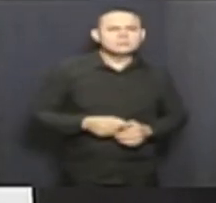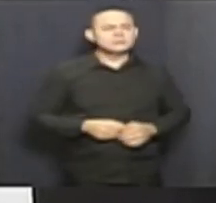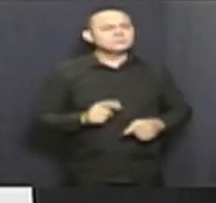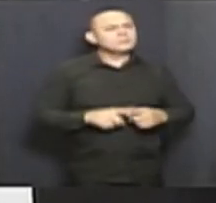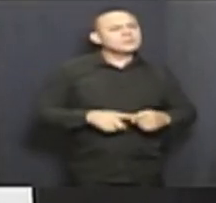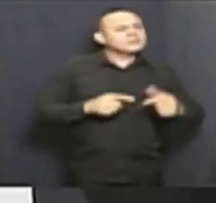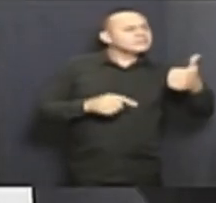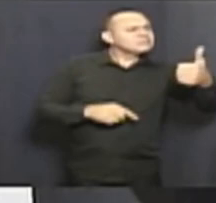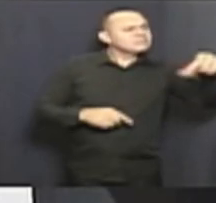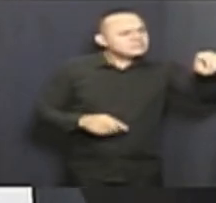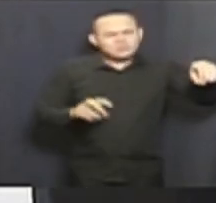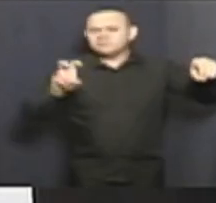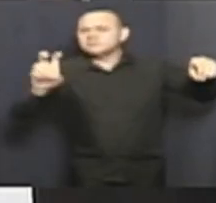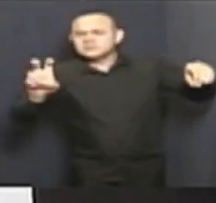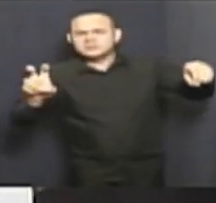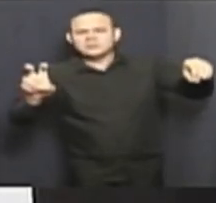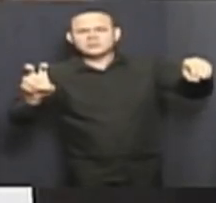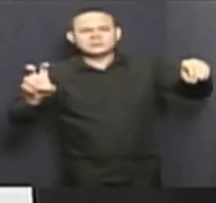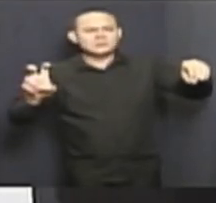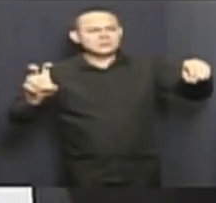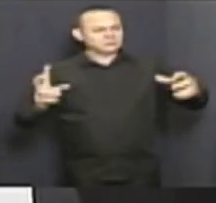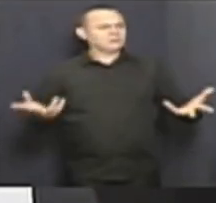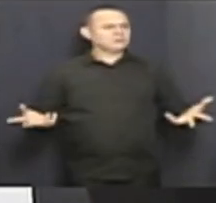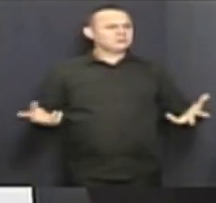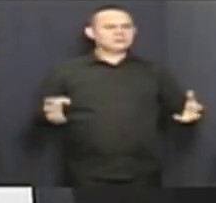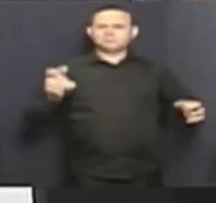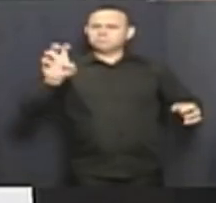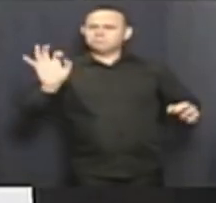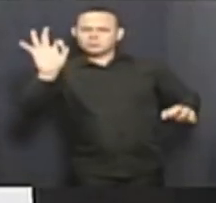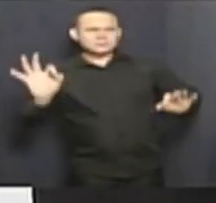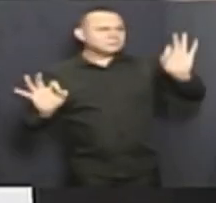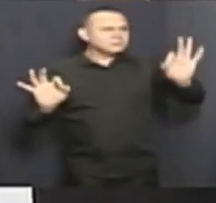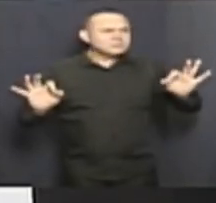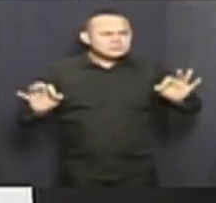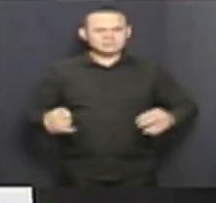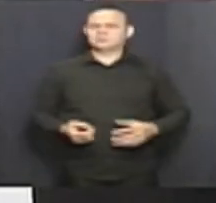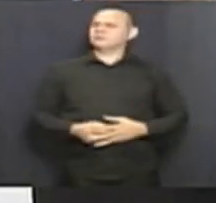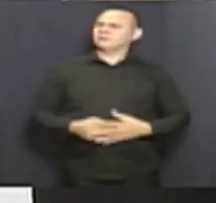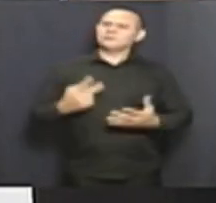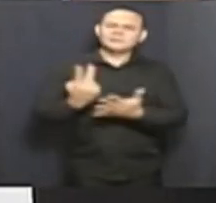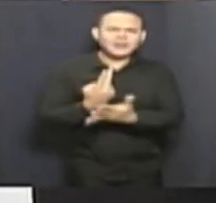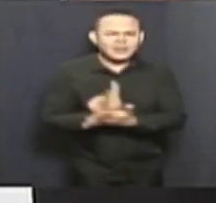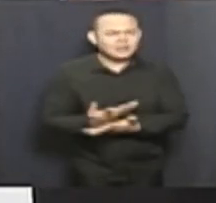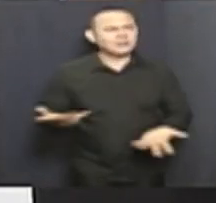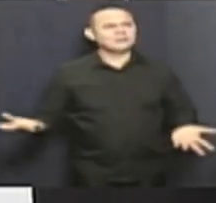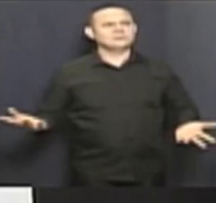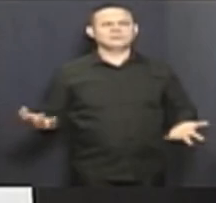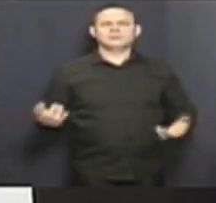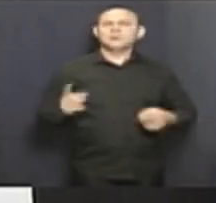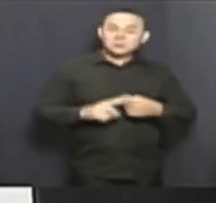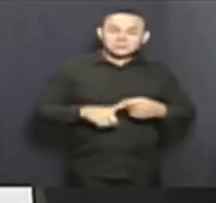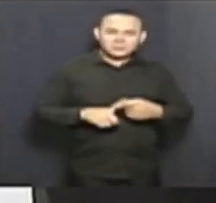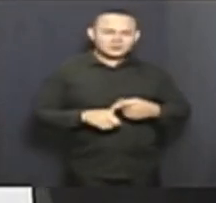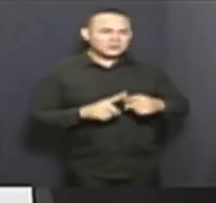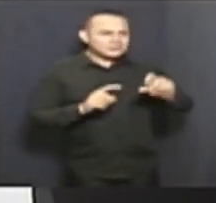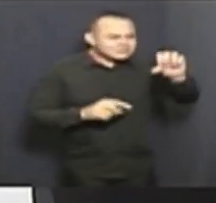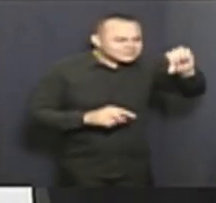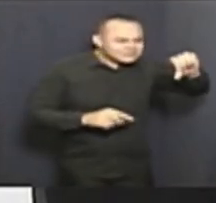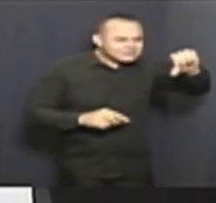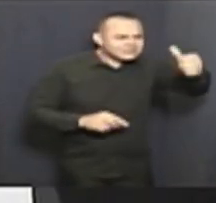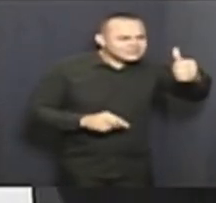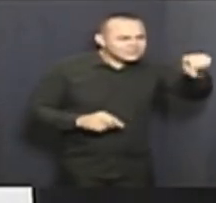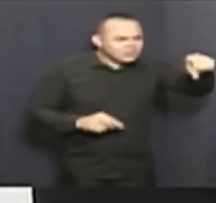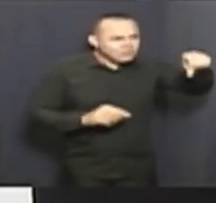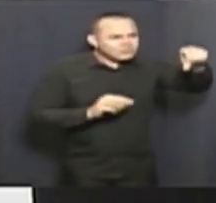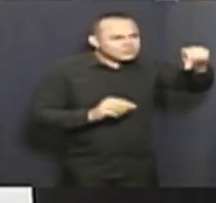19 na outra com uma margem de erro de 3% eu sou engenheiro civil um pouquinho de de